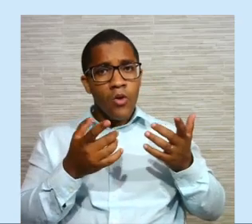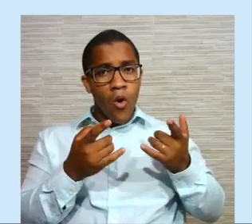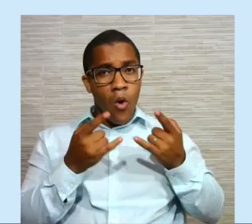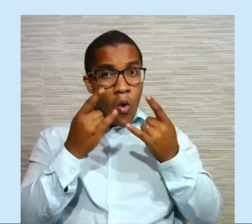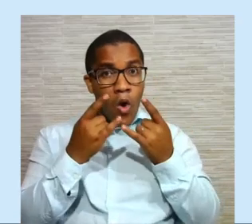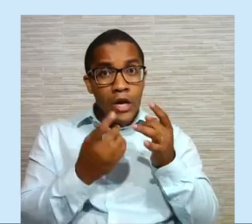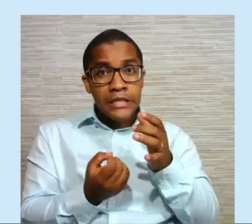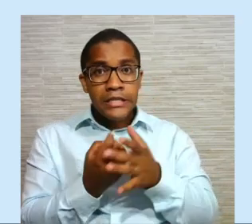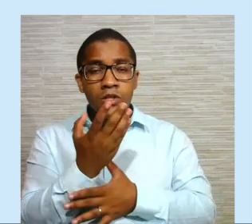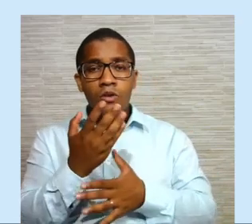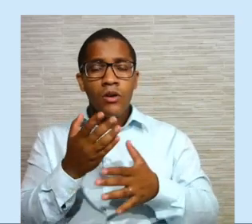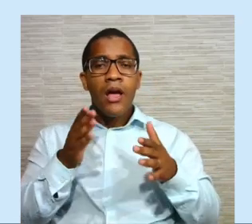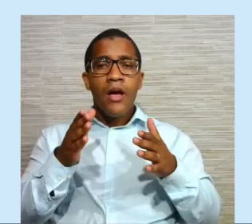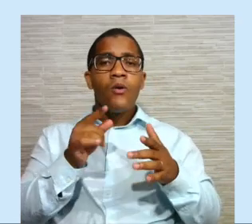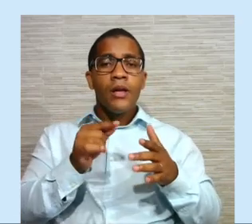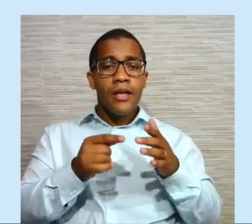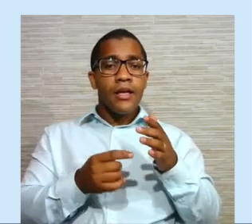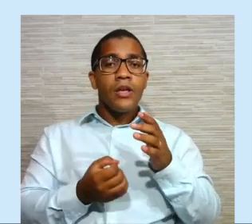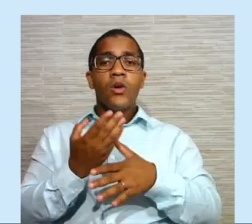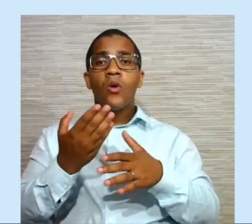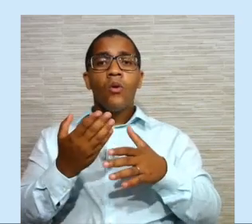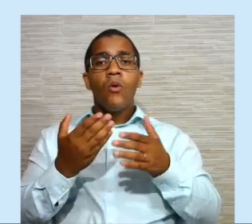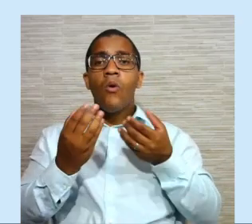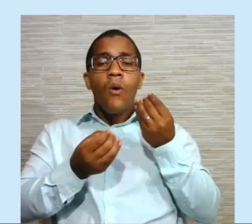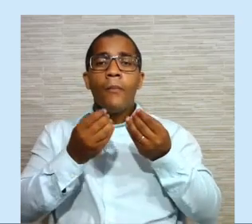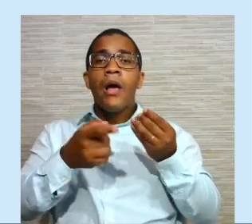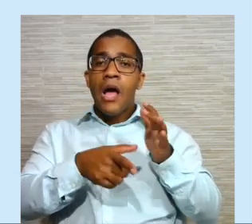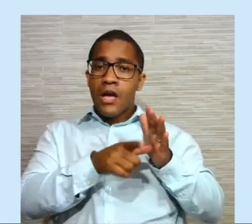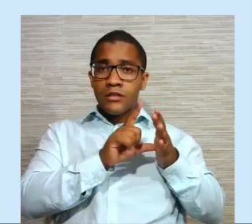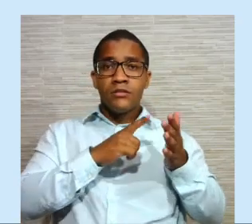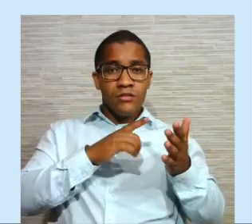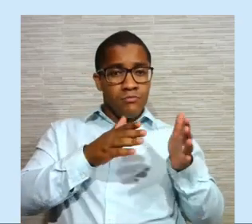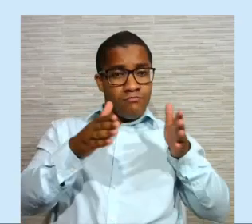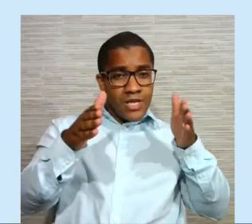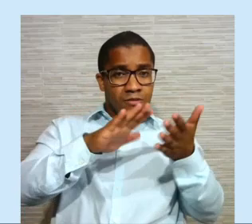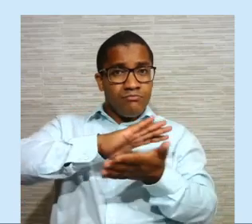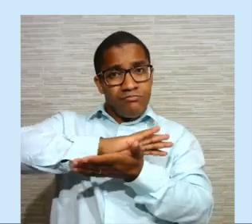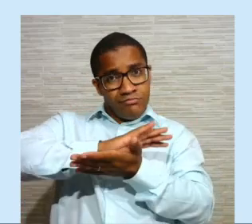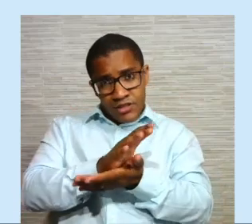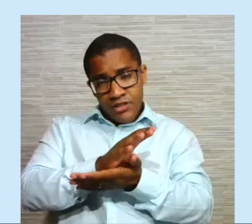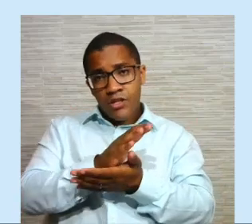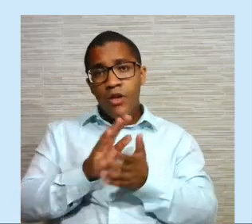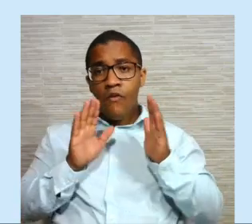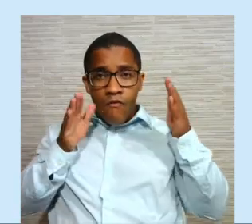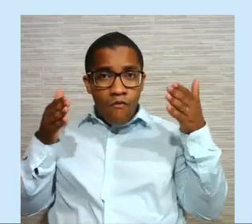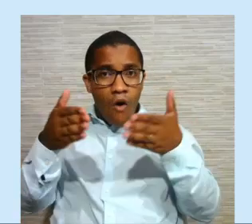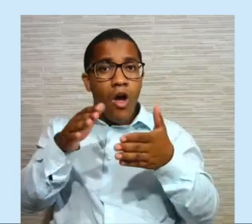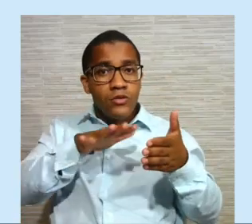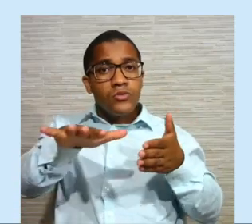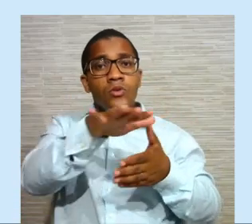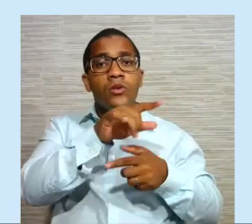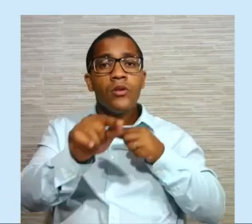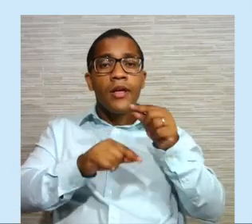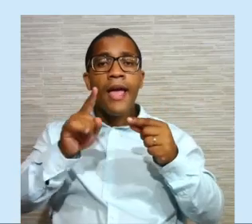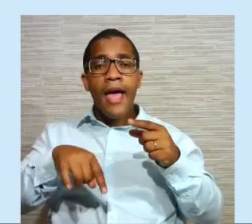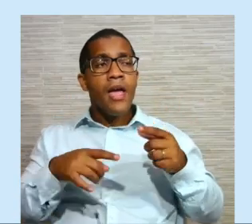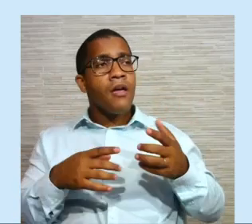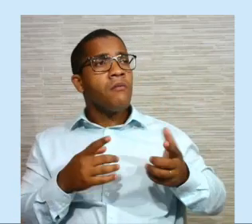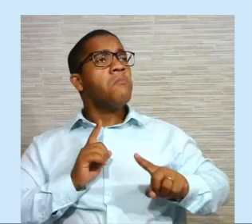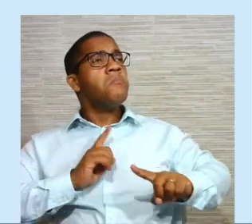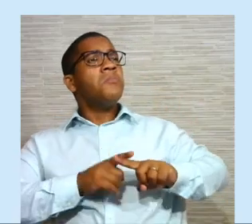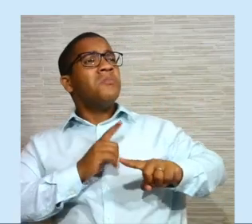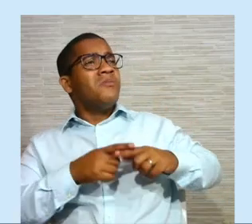ele surgiu num momento de opressão aqui no Brasil. Então, o objetivo principal deles justamente era esse